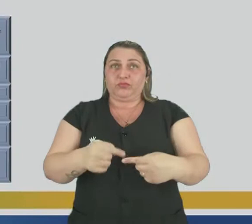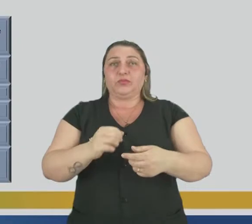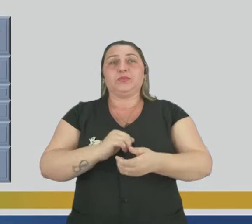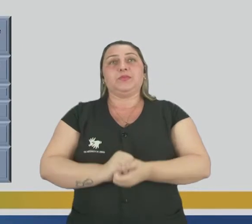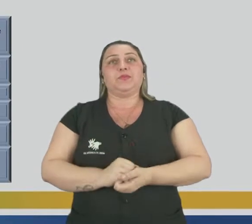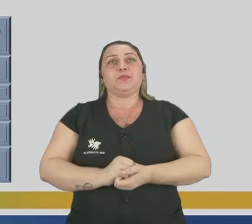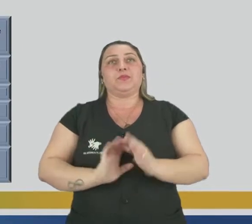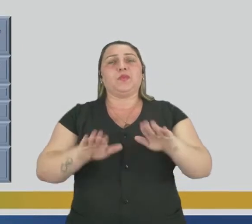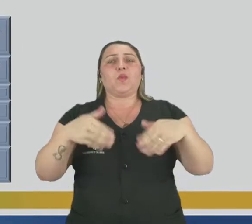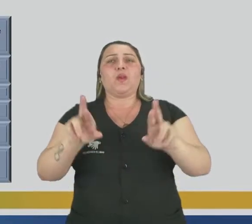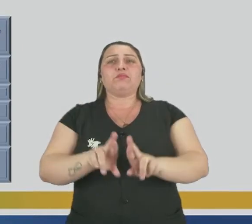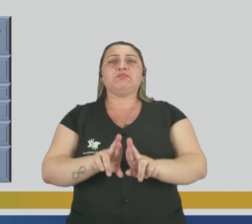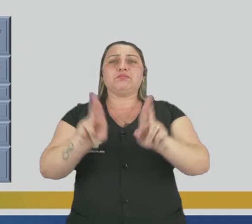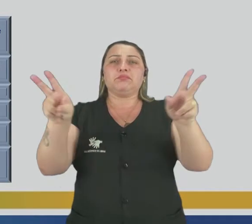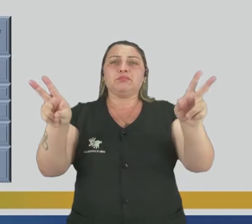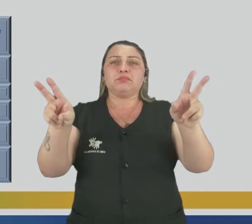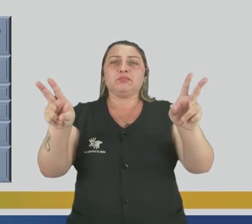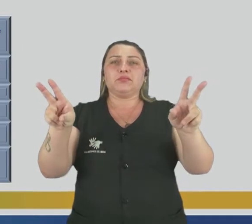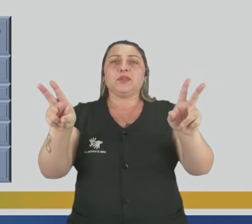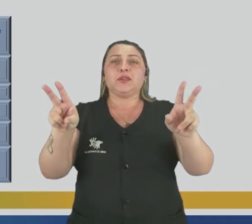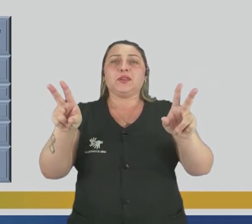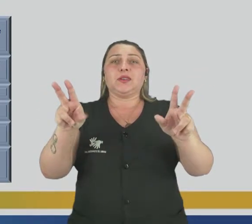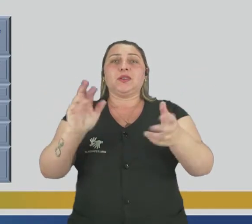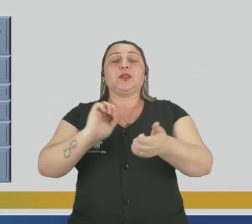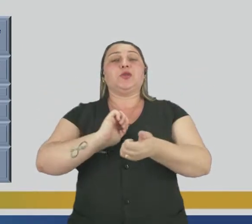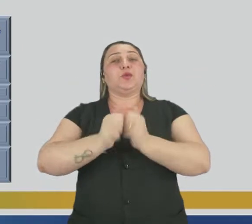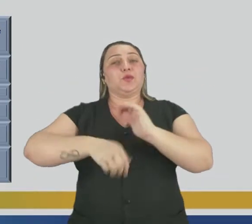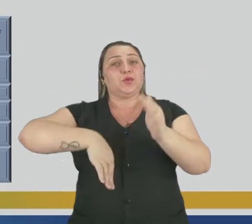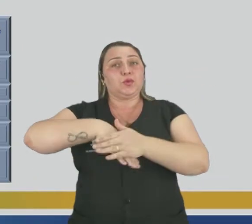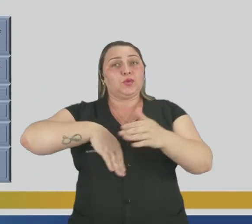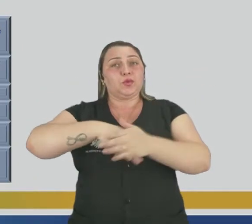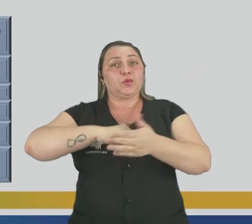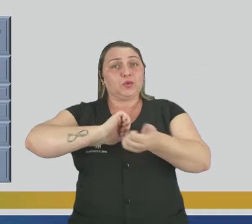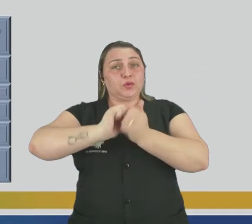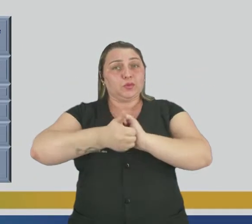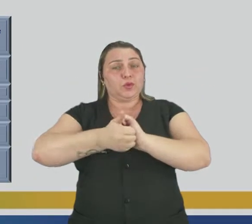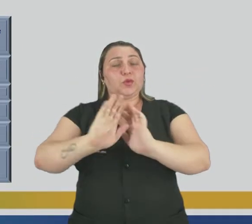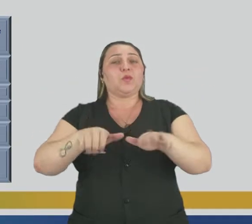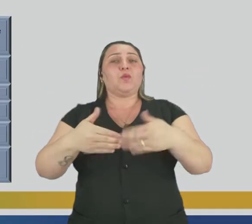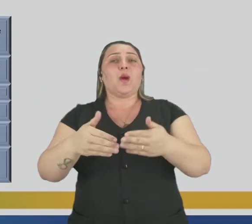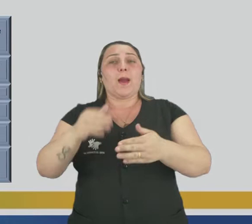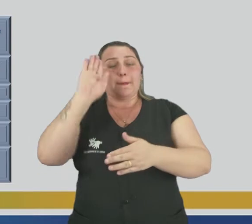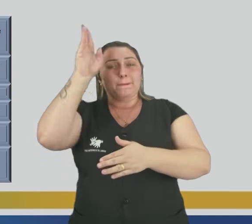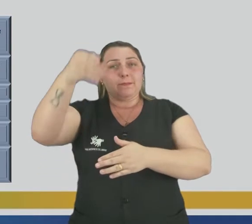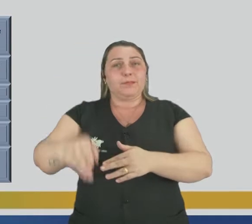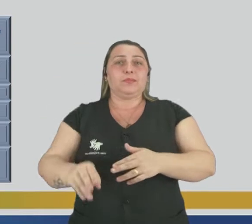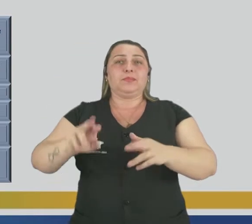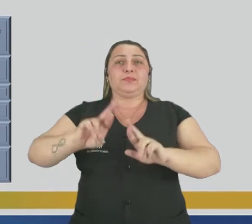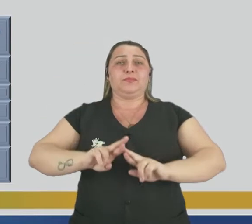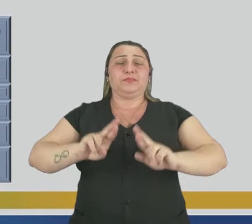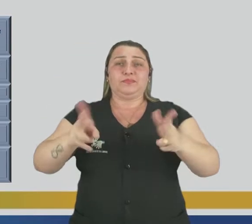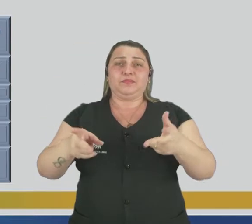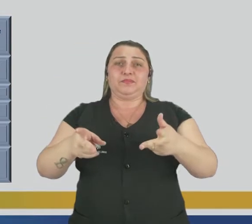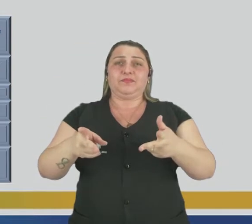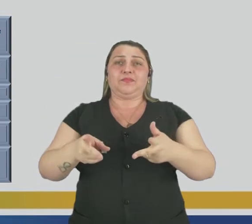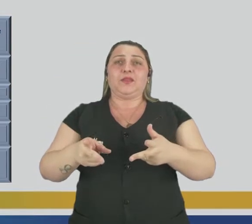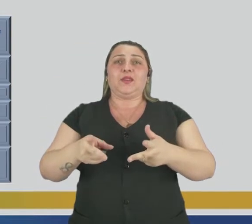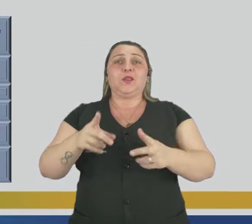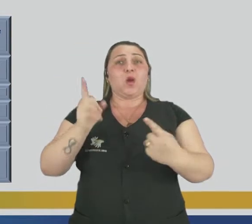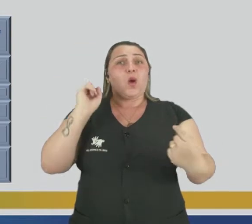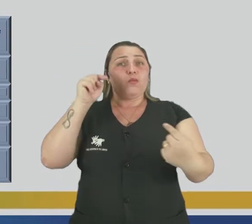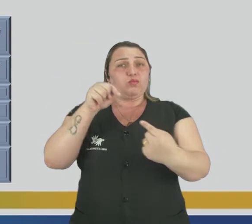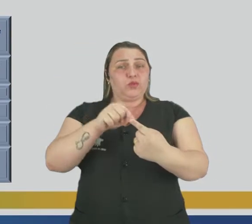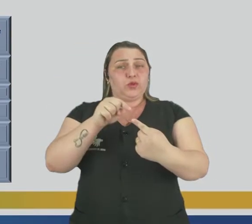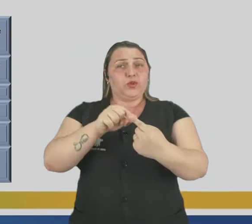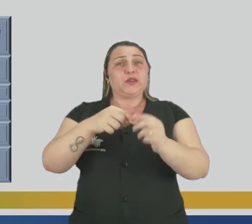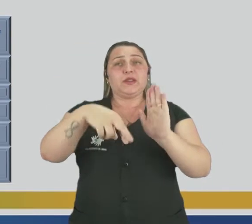lá. Qual que é a diferença entre jogo e esporte? A principal diferença entre jogo e esporte está nos